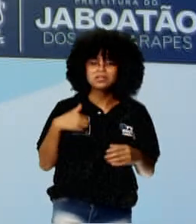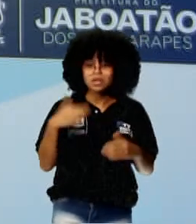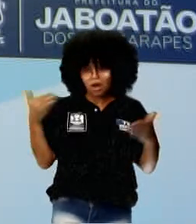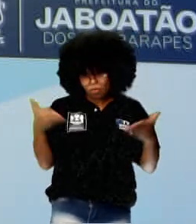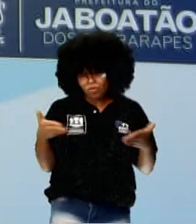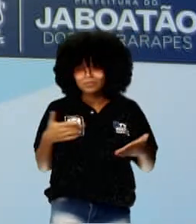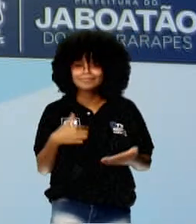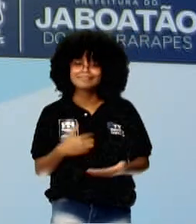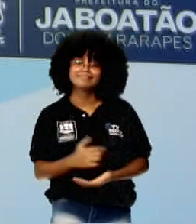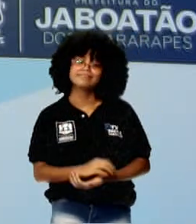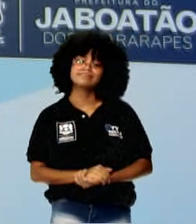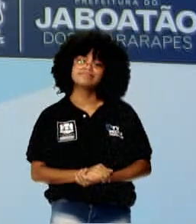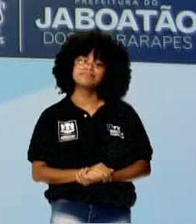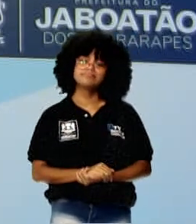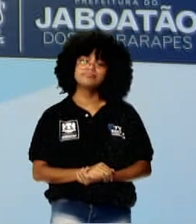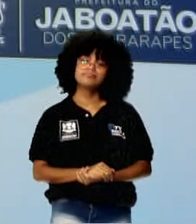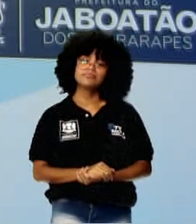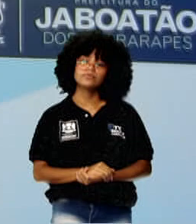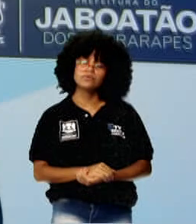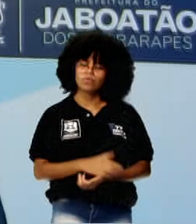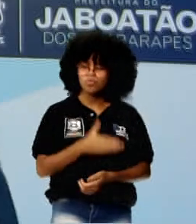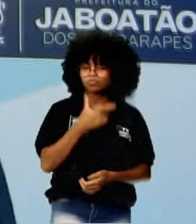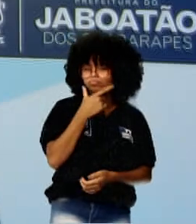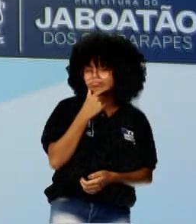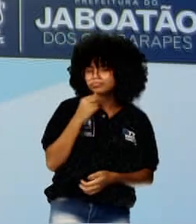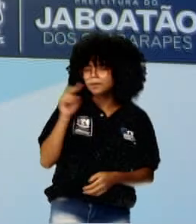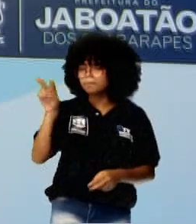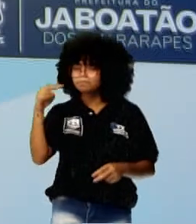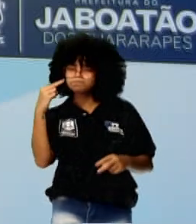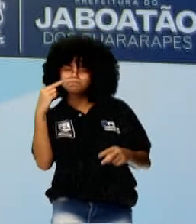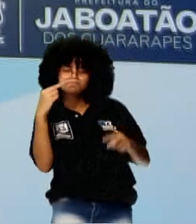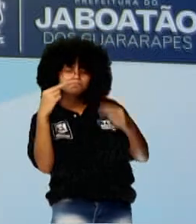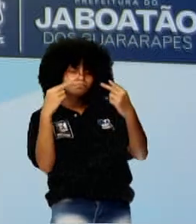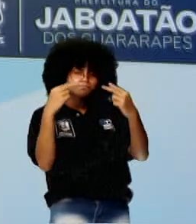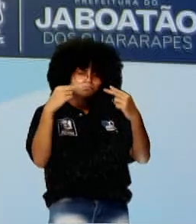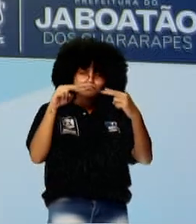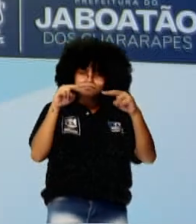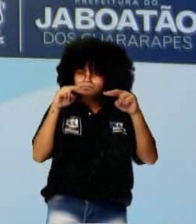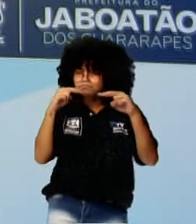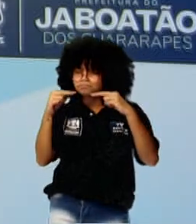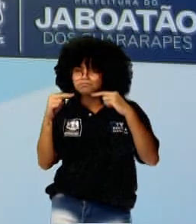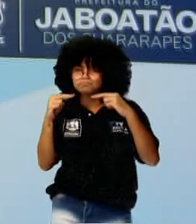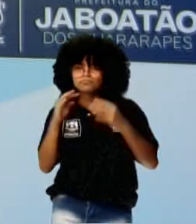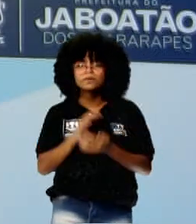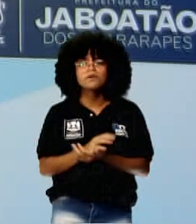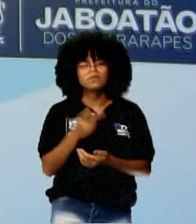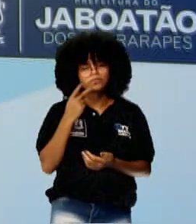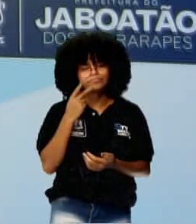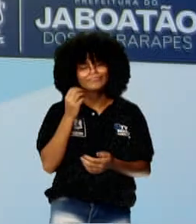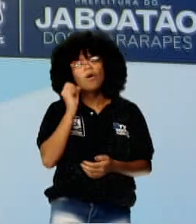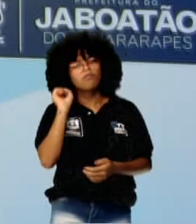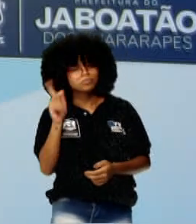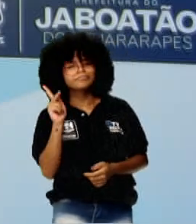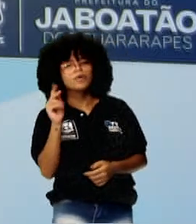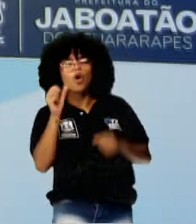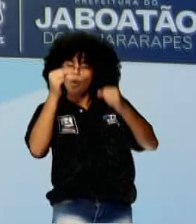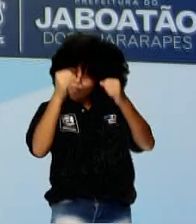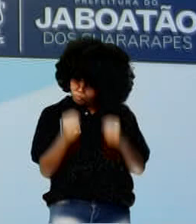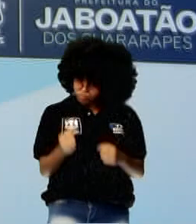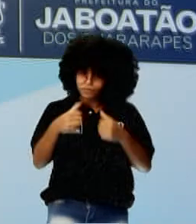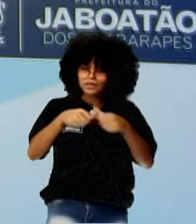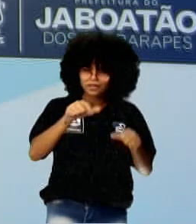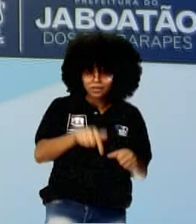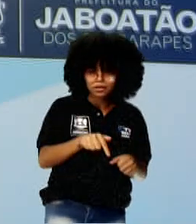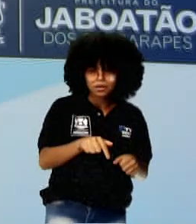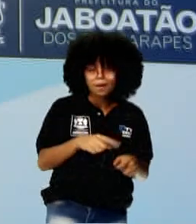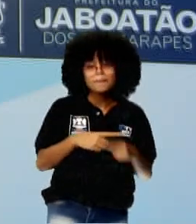estou. Os anões olharam para o outro, né? E disseram: tudo bem, você pode ficar aqui, mas você tem que fazer a